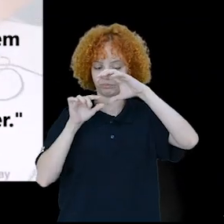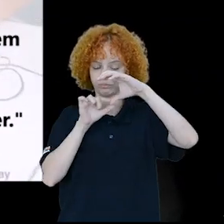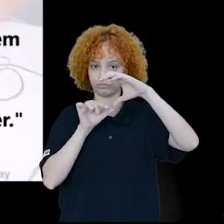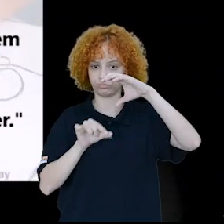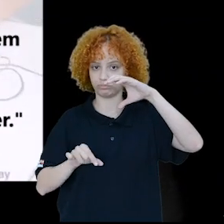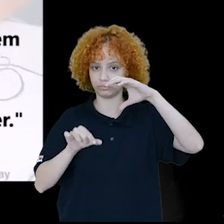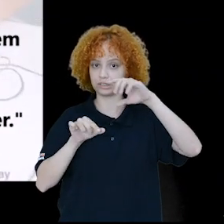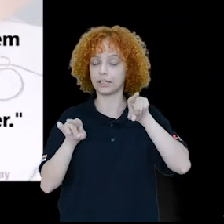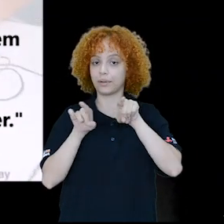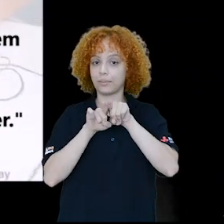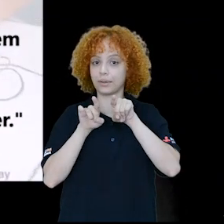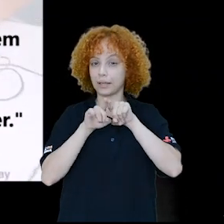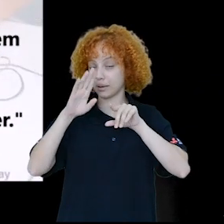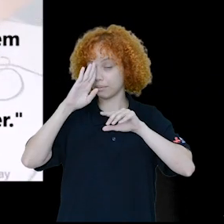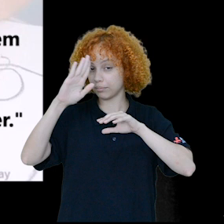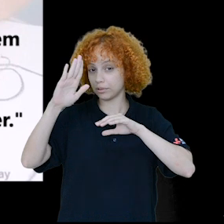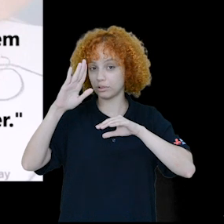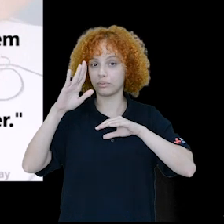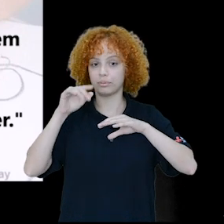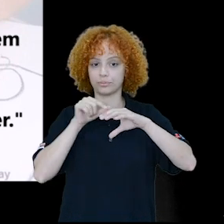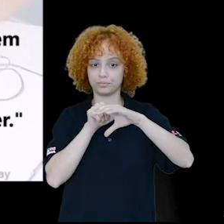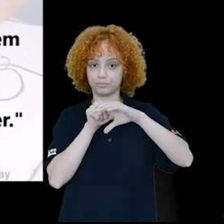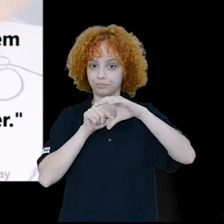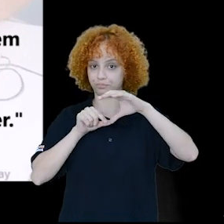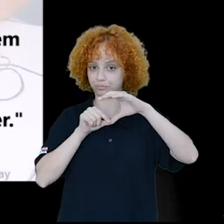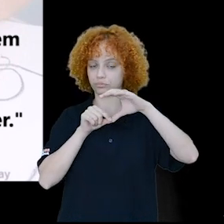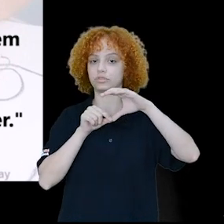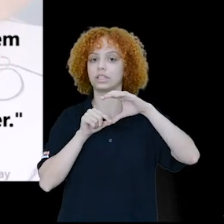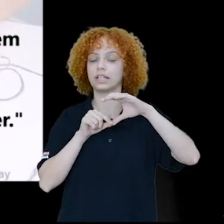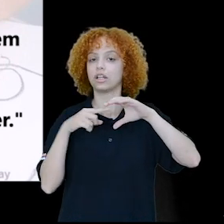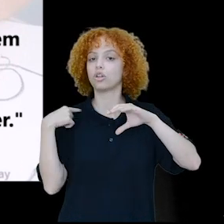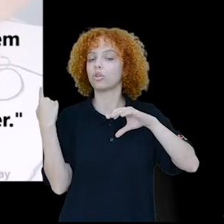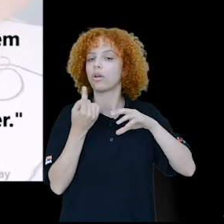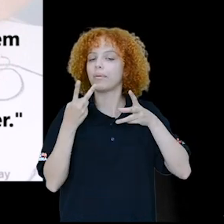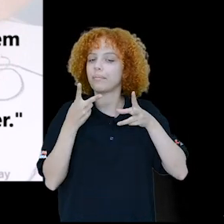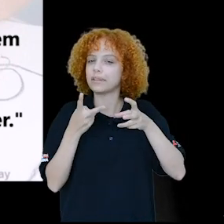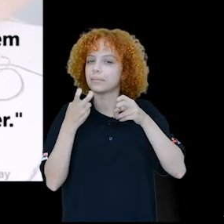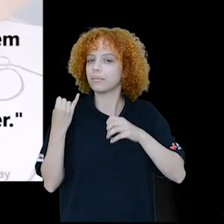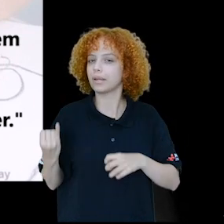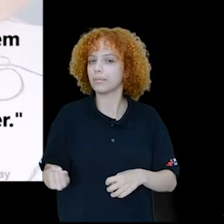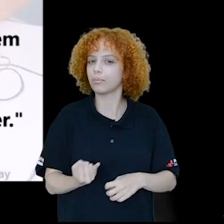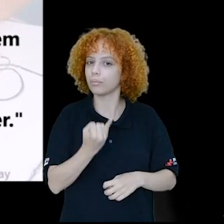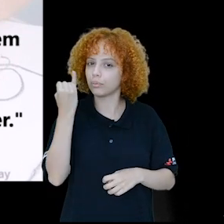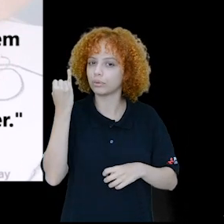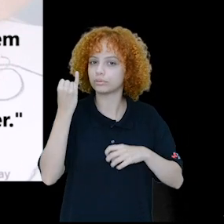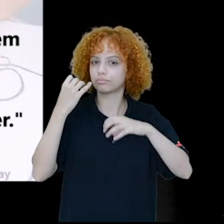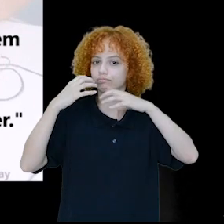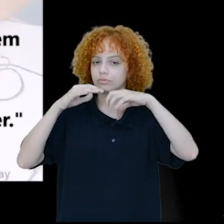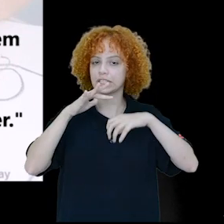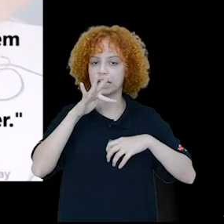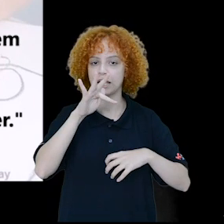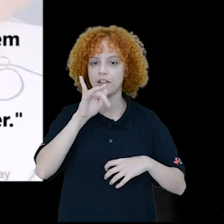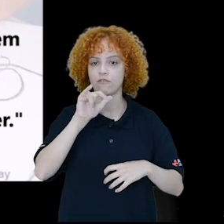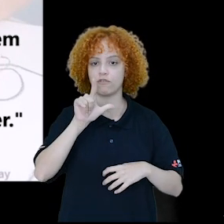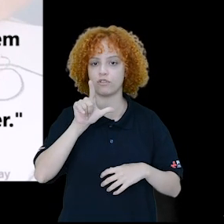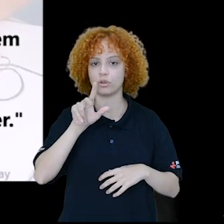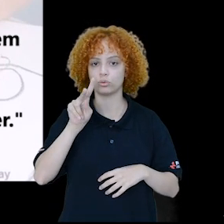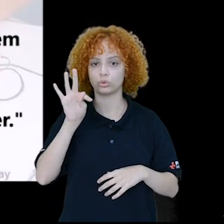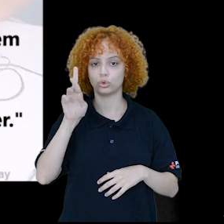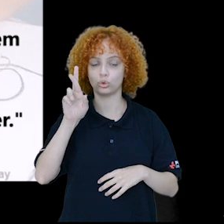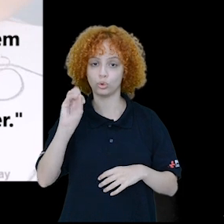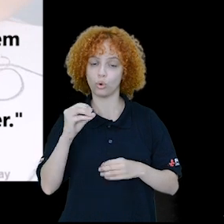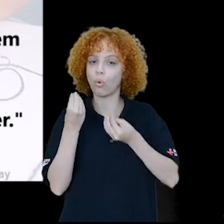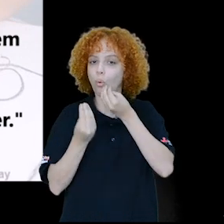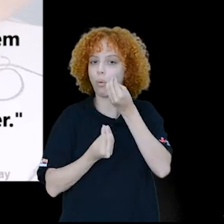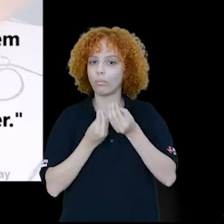tronco encefálico e, em particular, da formação reticular, vemos a importância do filtro de